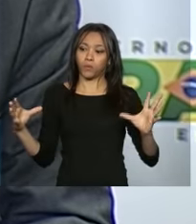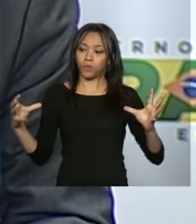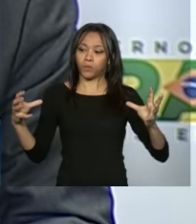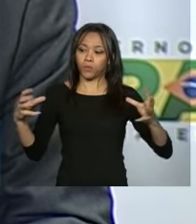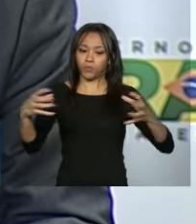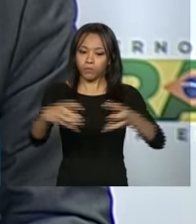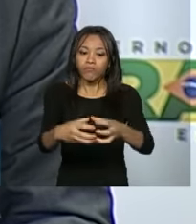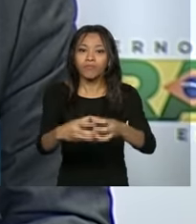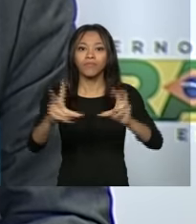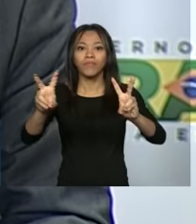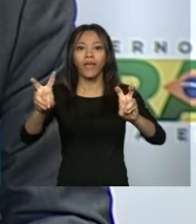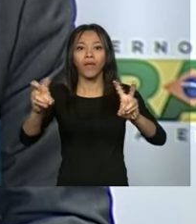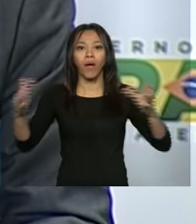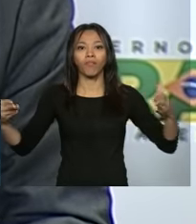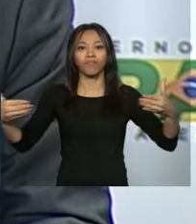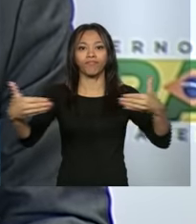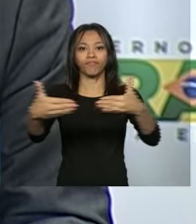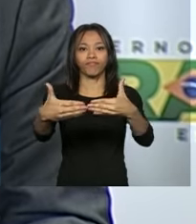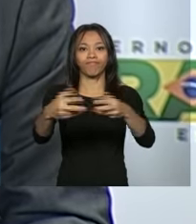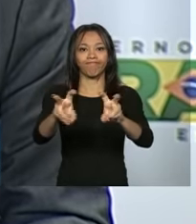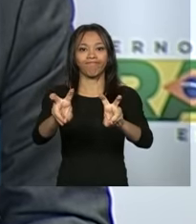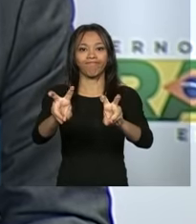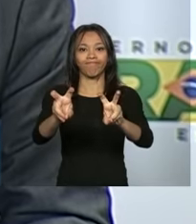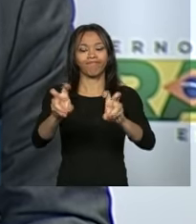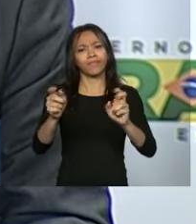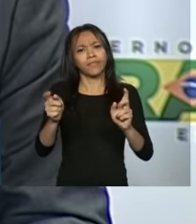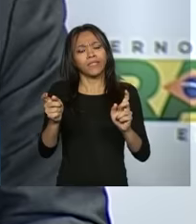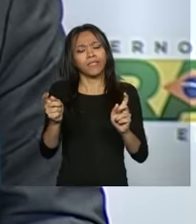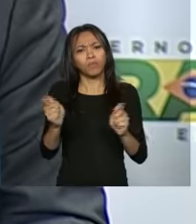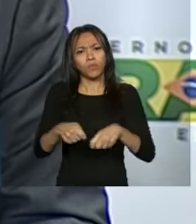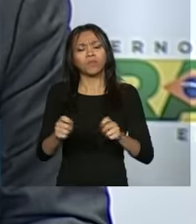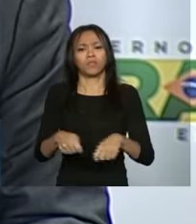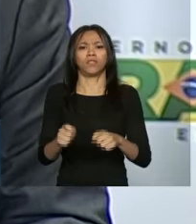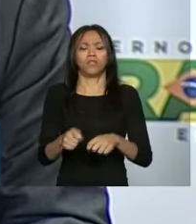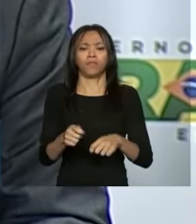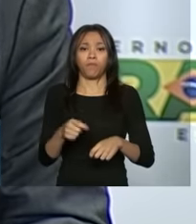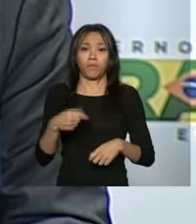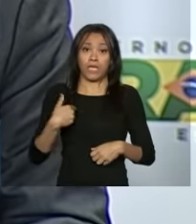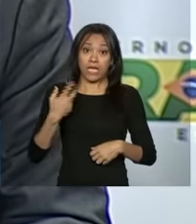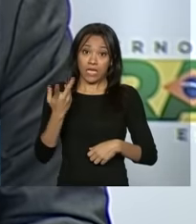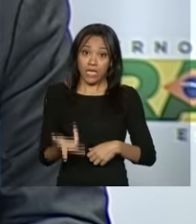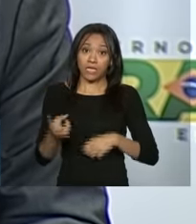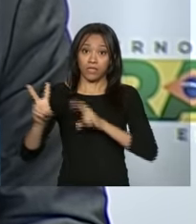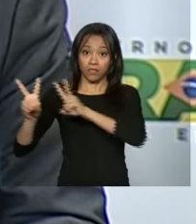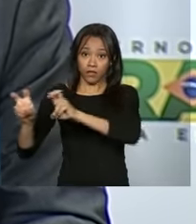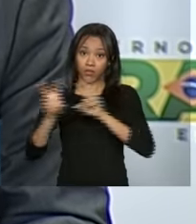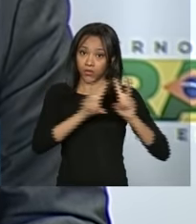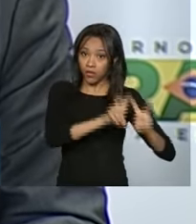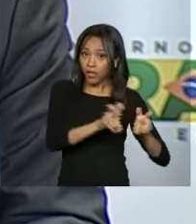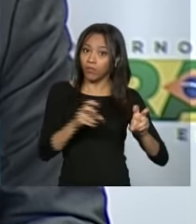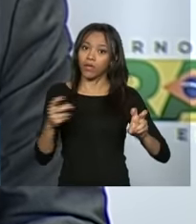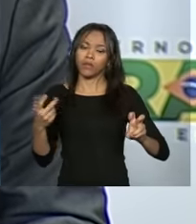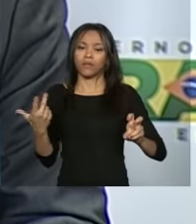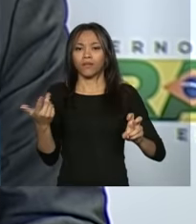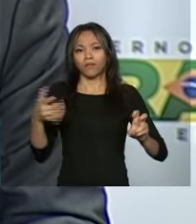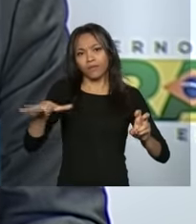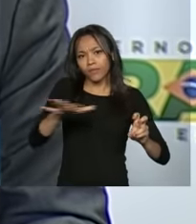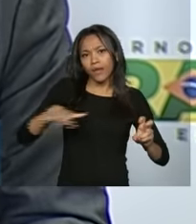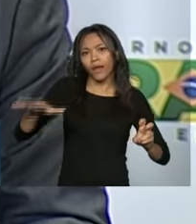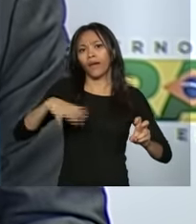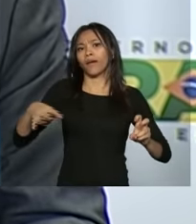interesses de tal maneira que é muito possível que estas matérias legislativas seja no campo da